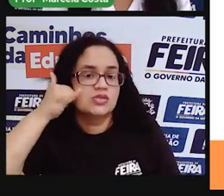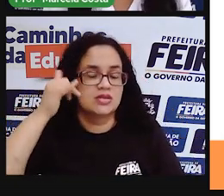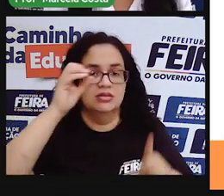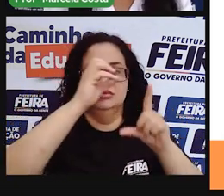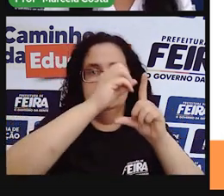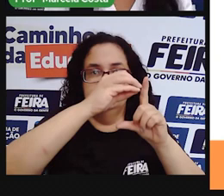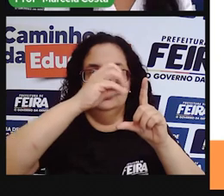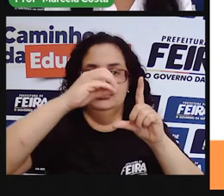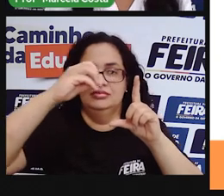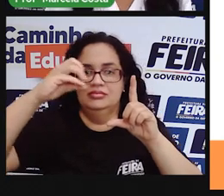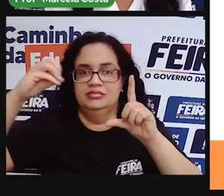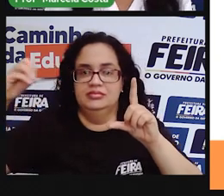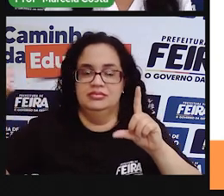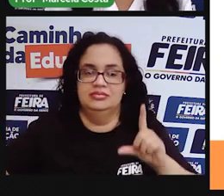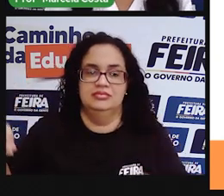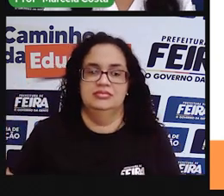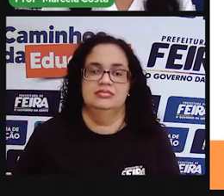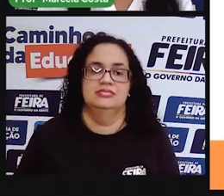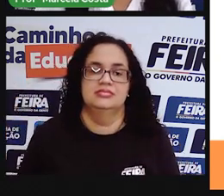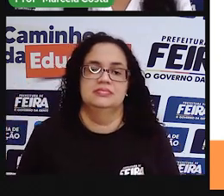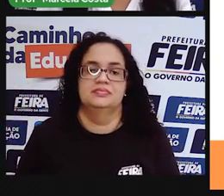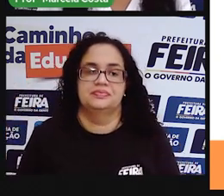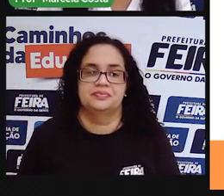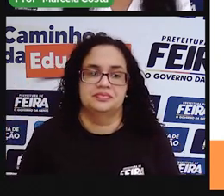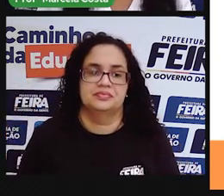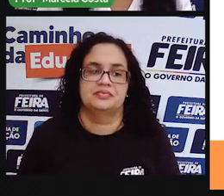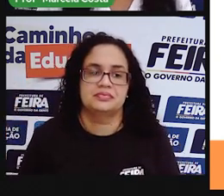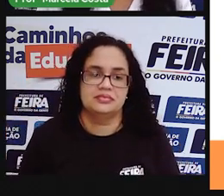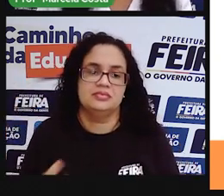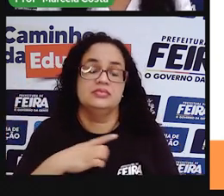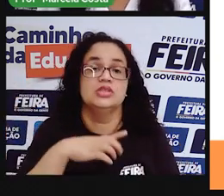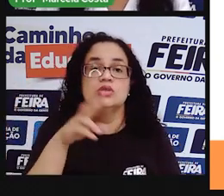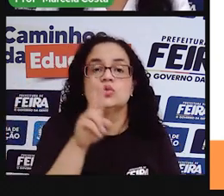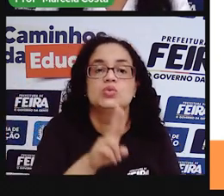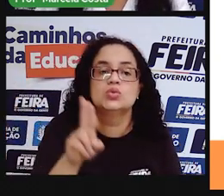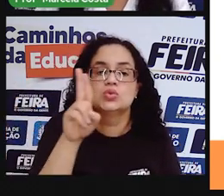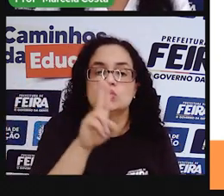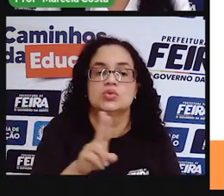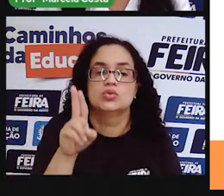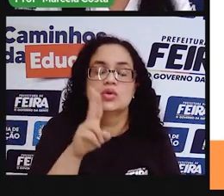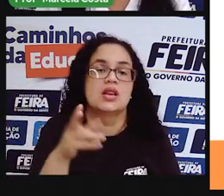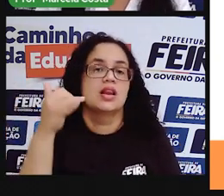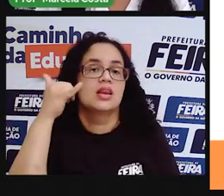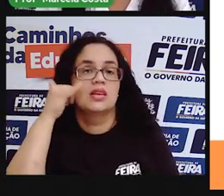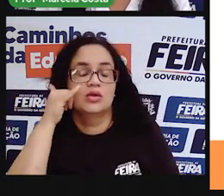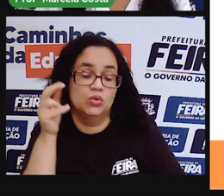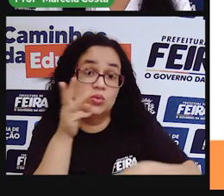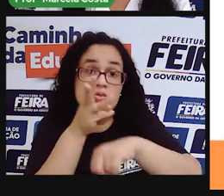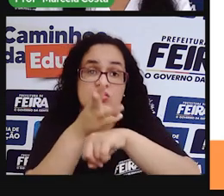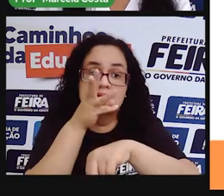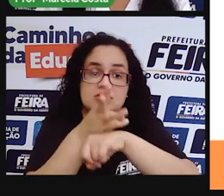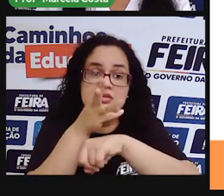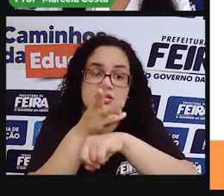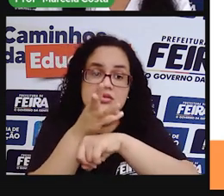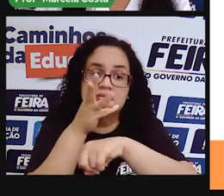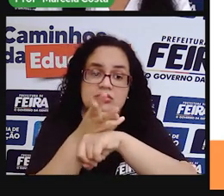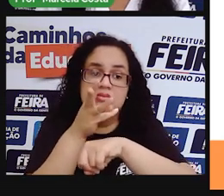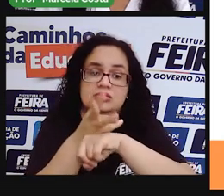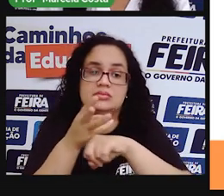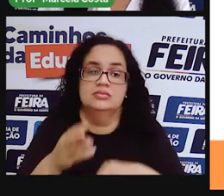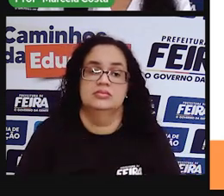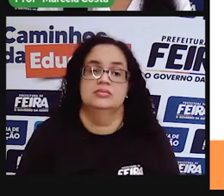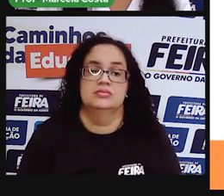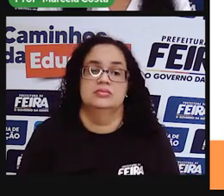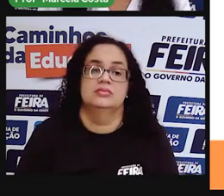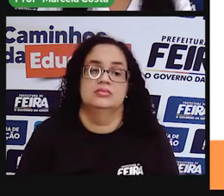do grupo de emojis que a gente encontra nas redes sociais, nos